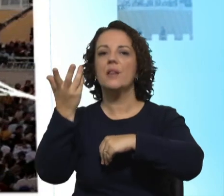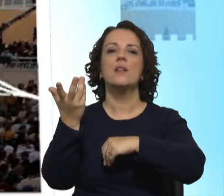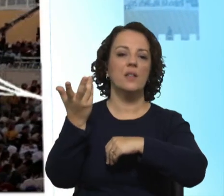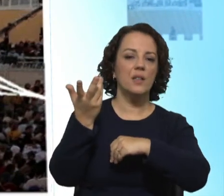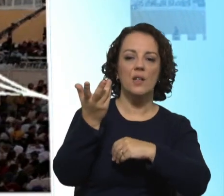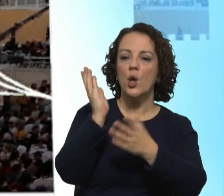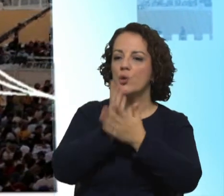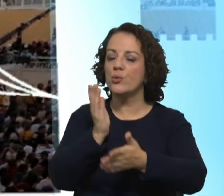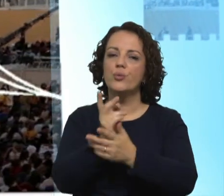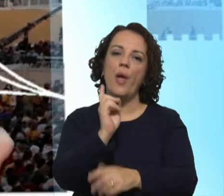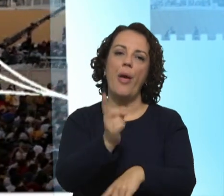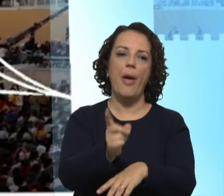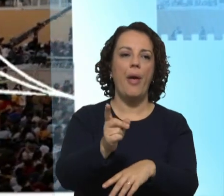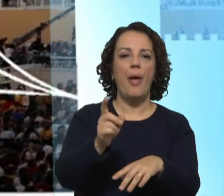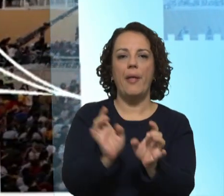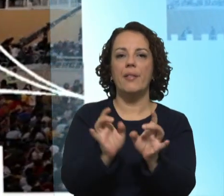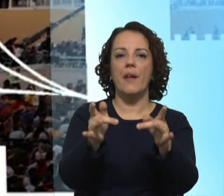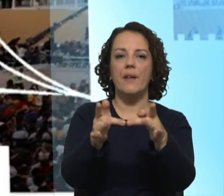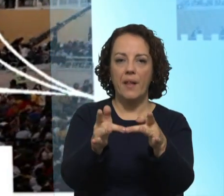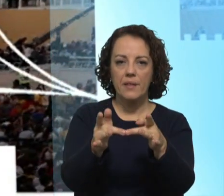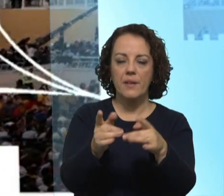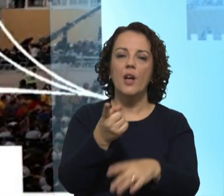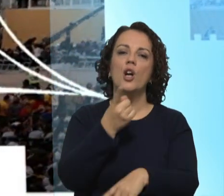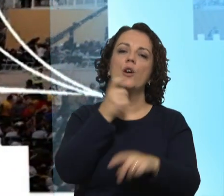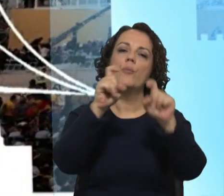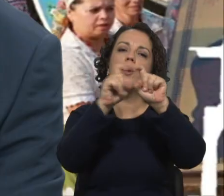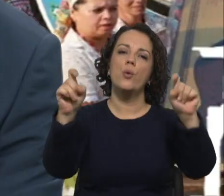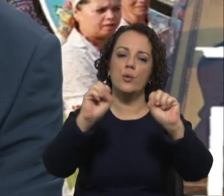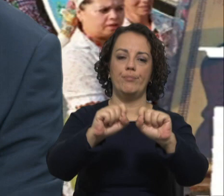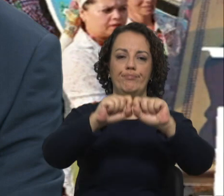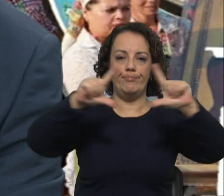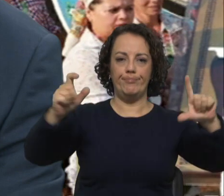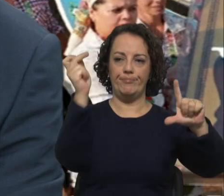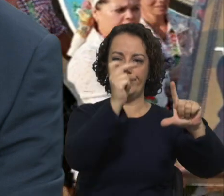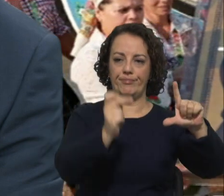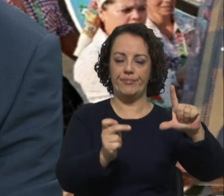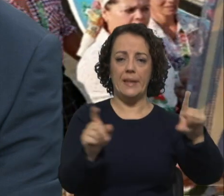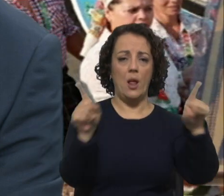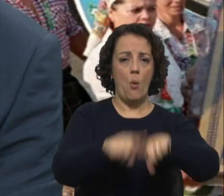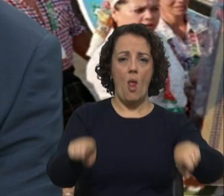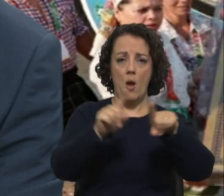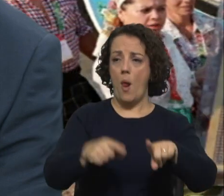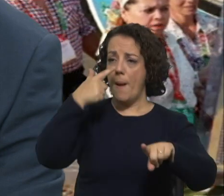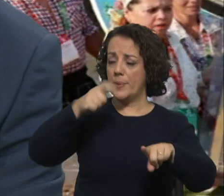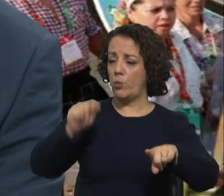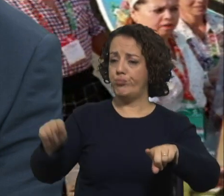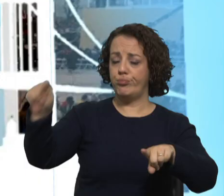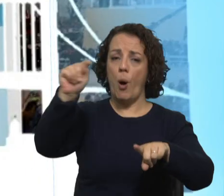busca, que nos dão sempre a mesma coisa e a toda a gente e quase igual, e é necessário ir em